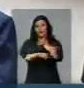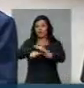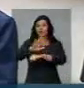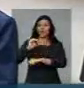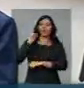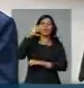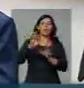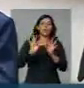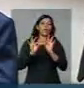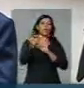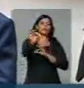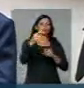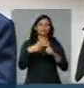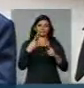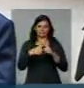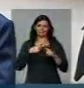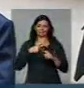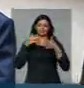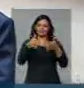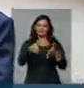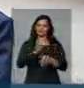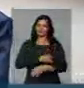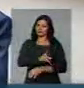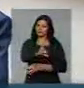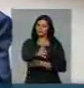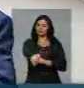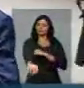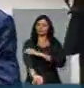recebido a atuação permanente